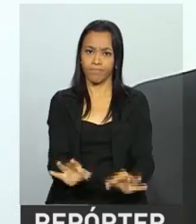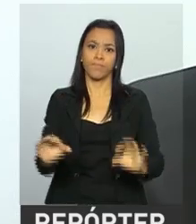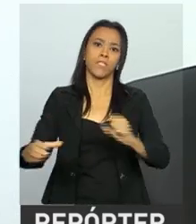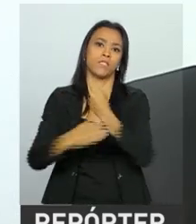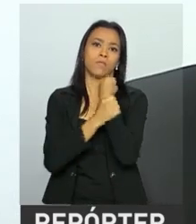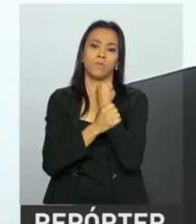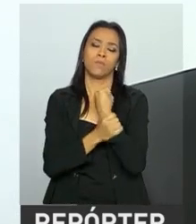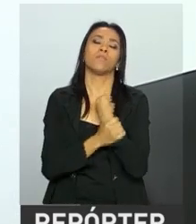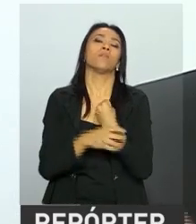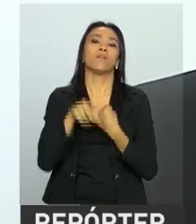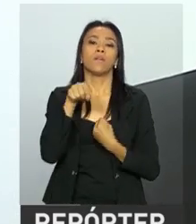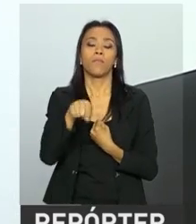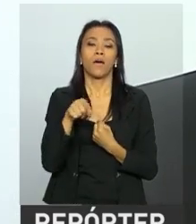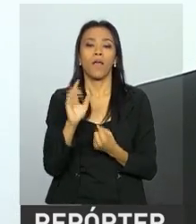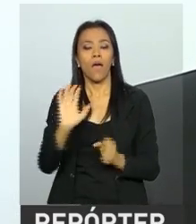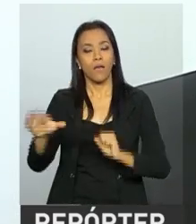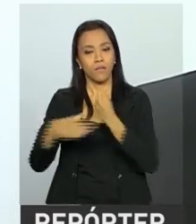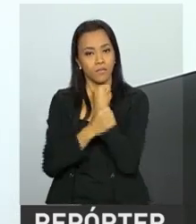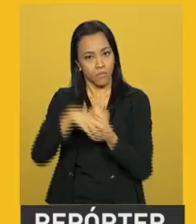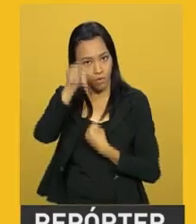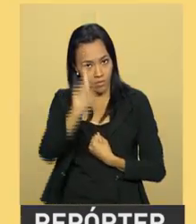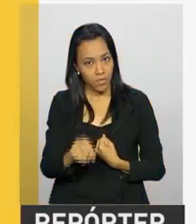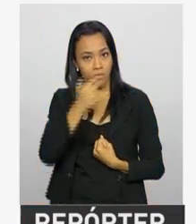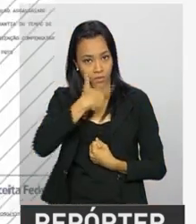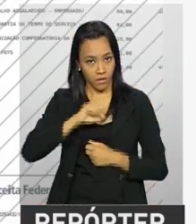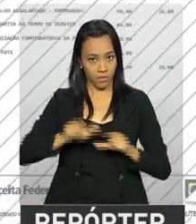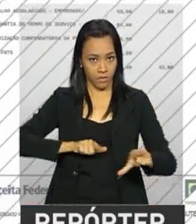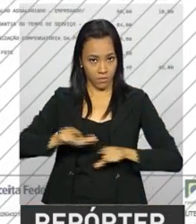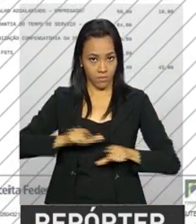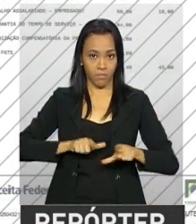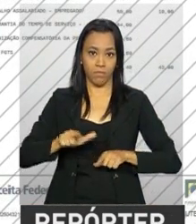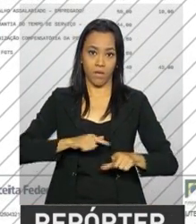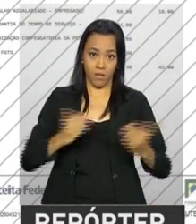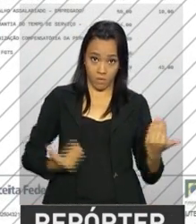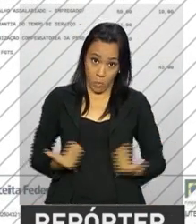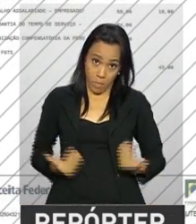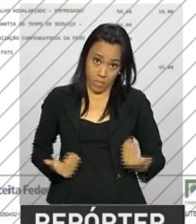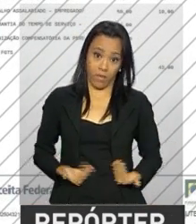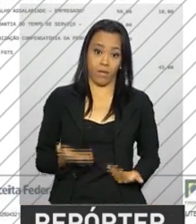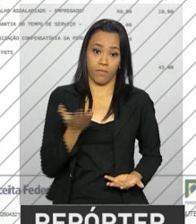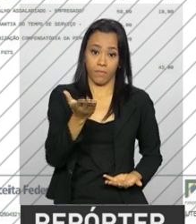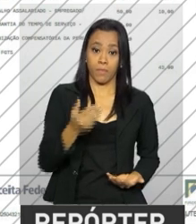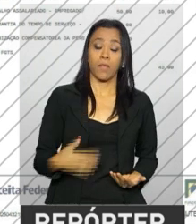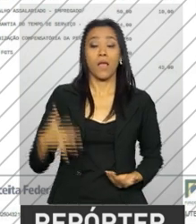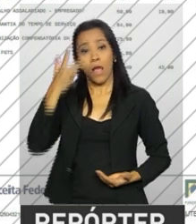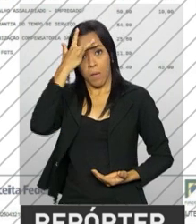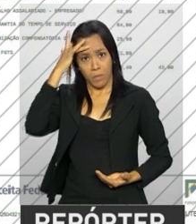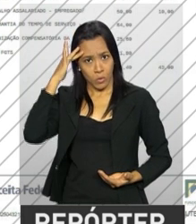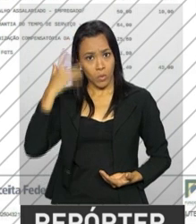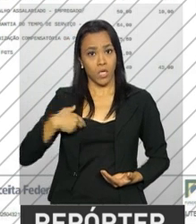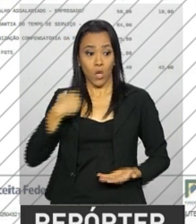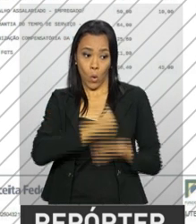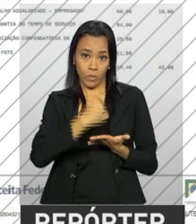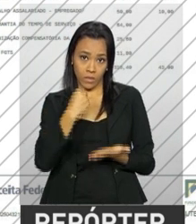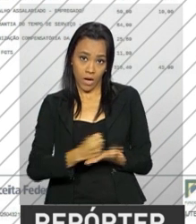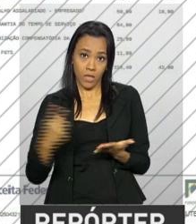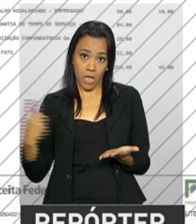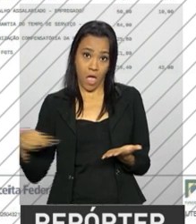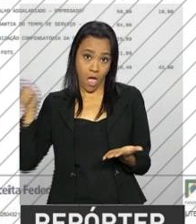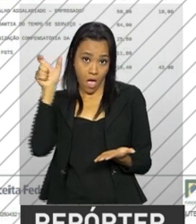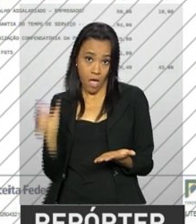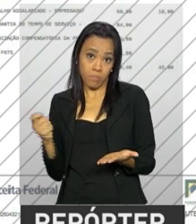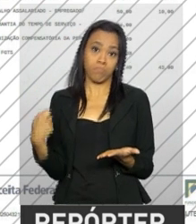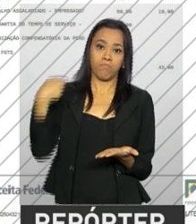maneira mais efetiva o direito desses trabalhadores. No E-Social, o empregador paga, em guia única, o imposto